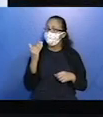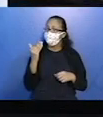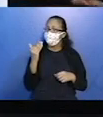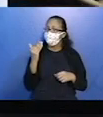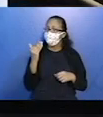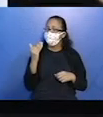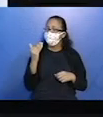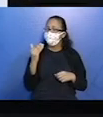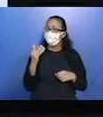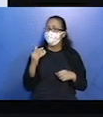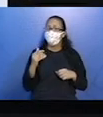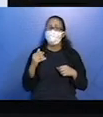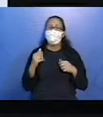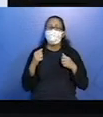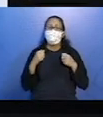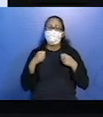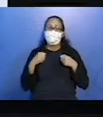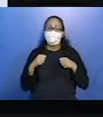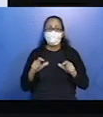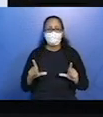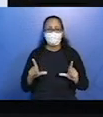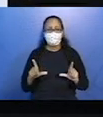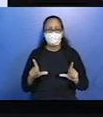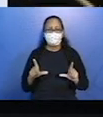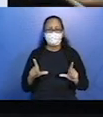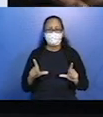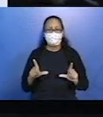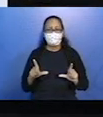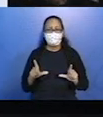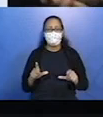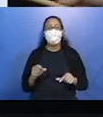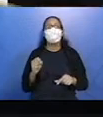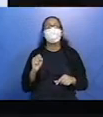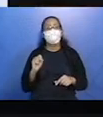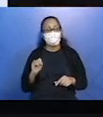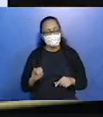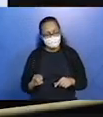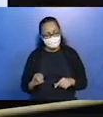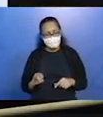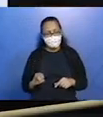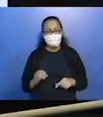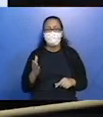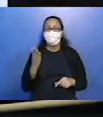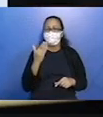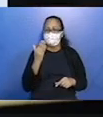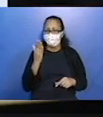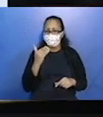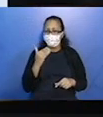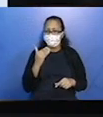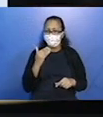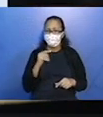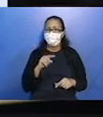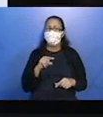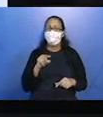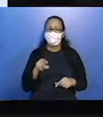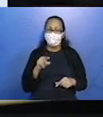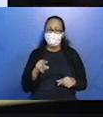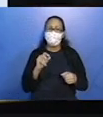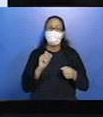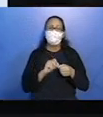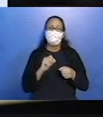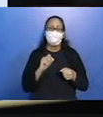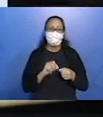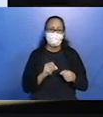Comer é um verbo de ação, professora? Sim, comer é um ato, é o que você faz quando